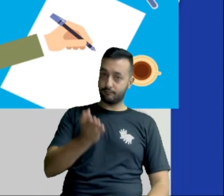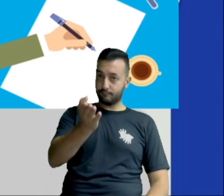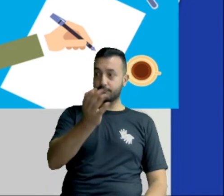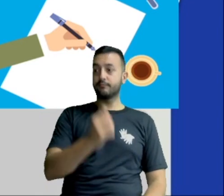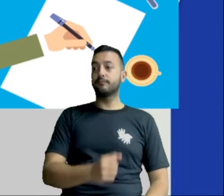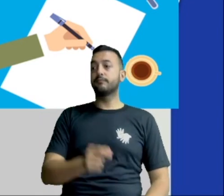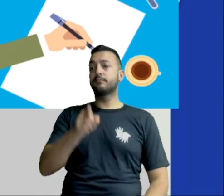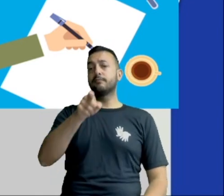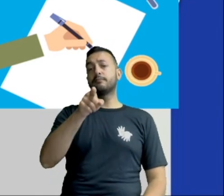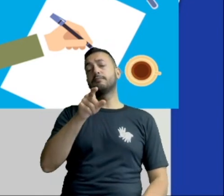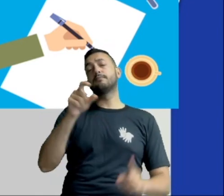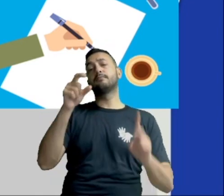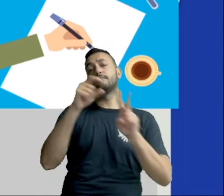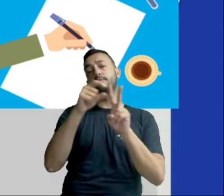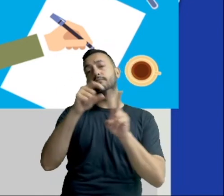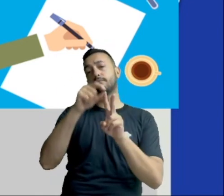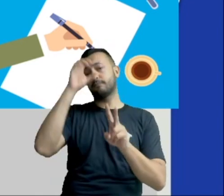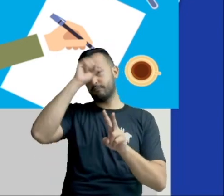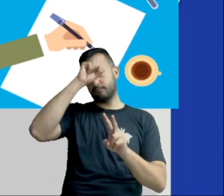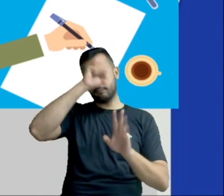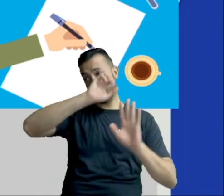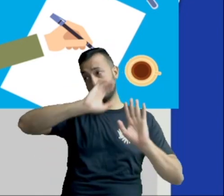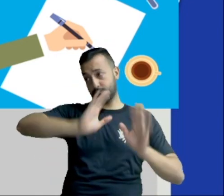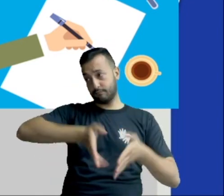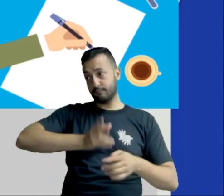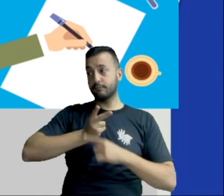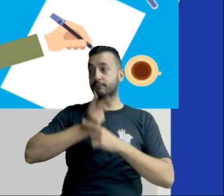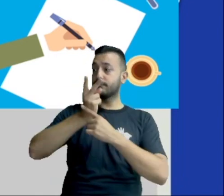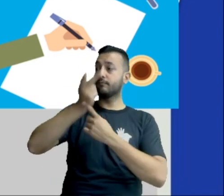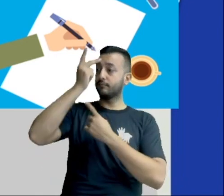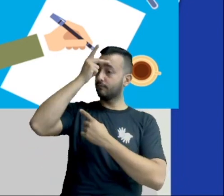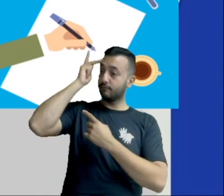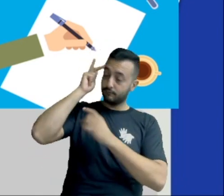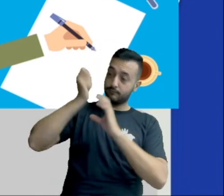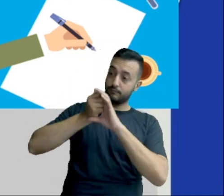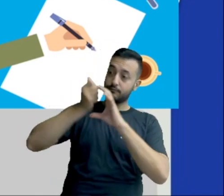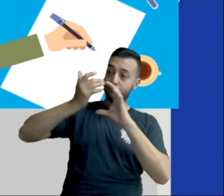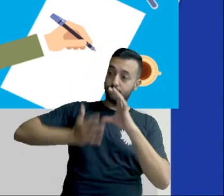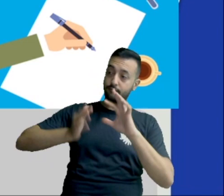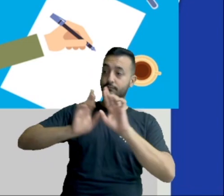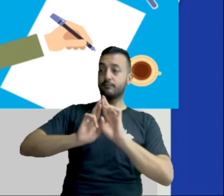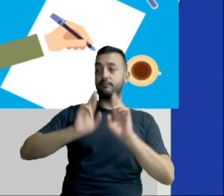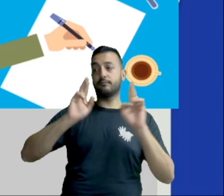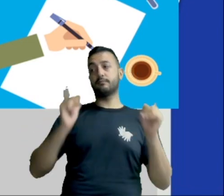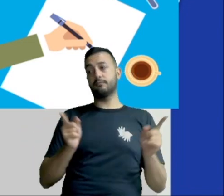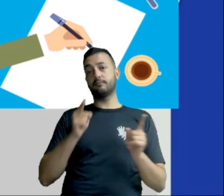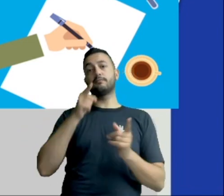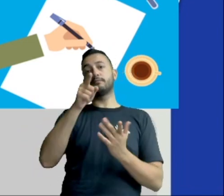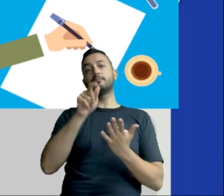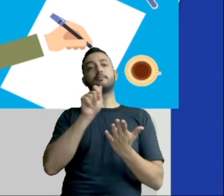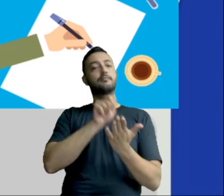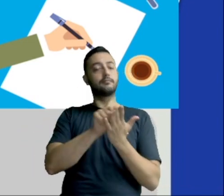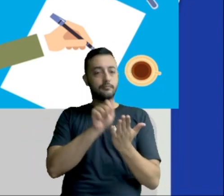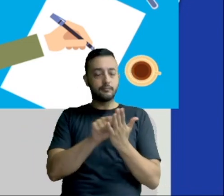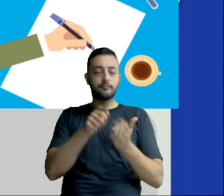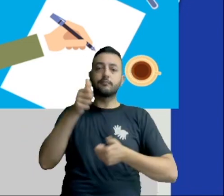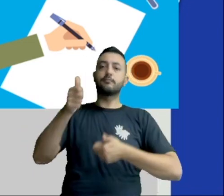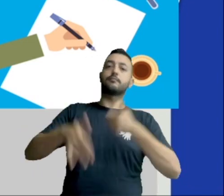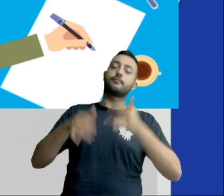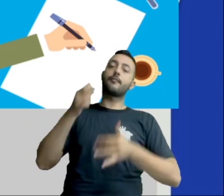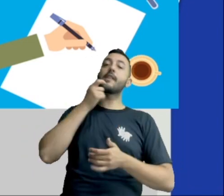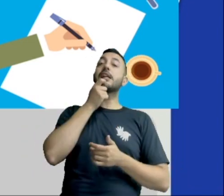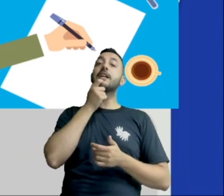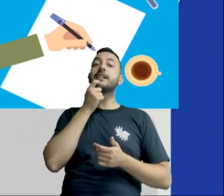só, usando o vocabulário aprendido, busque algumas pessoas com características diferentes e faça a descrição delas